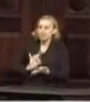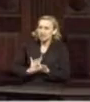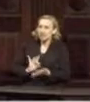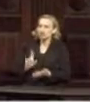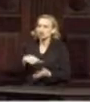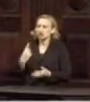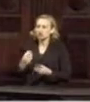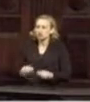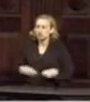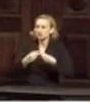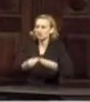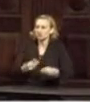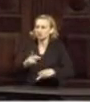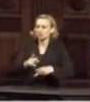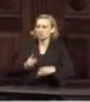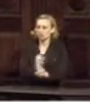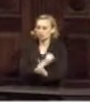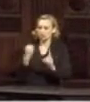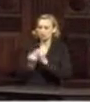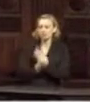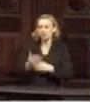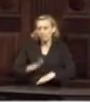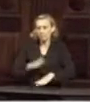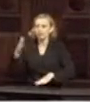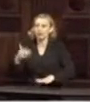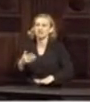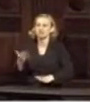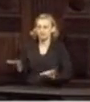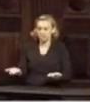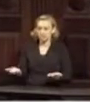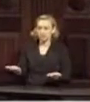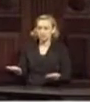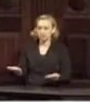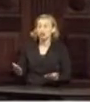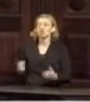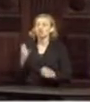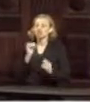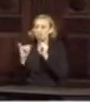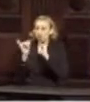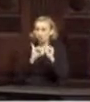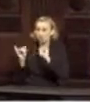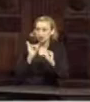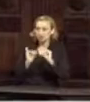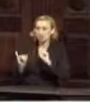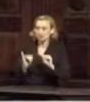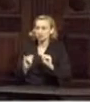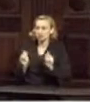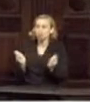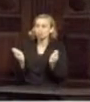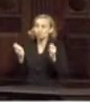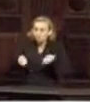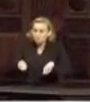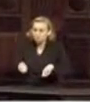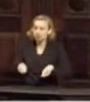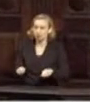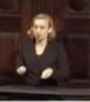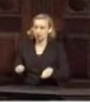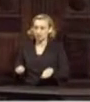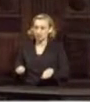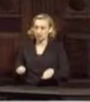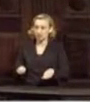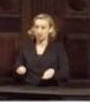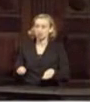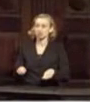à sociedade muito mais do que isso. Está entregando informação, possibilidade de gestão e um